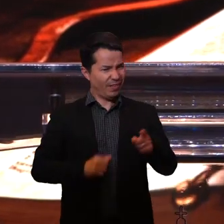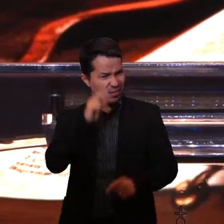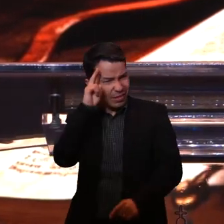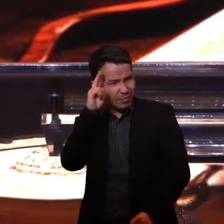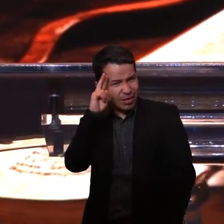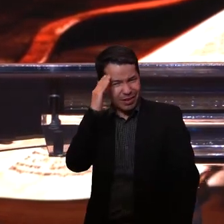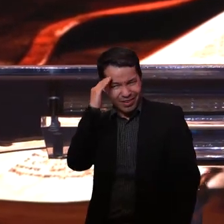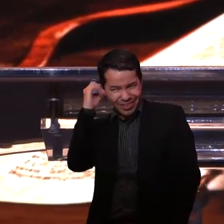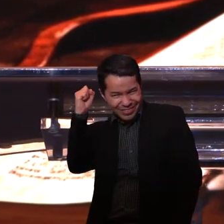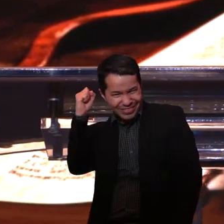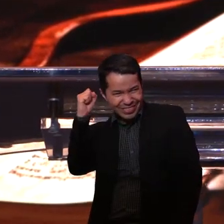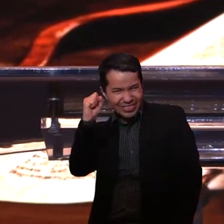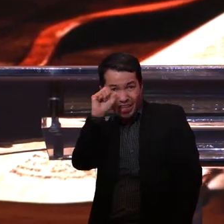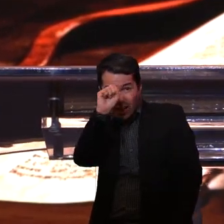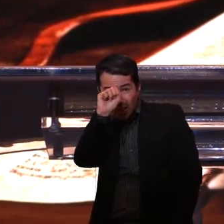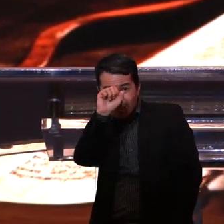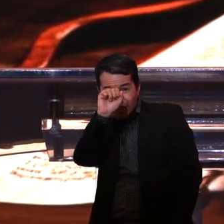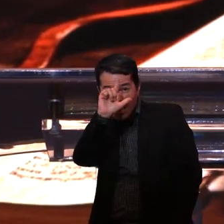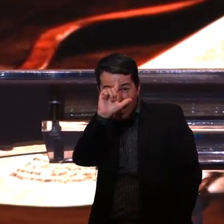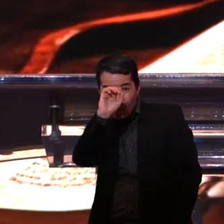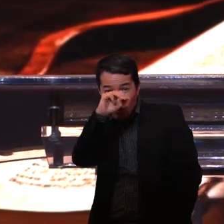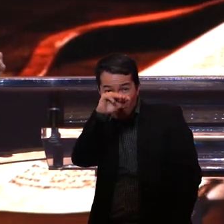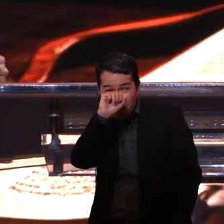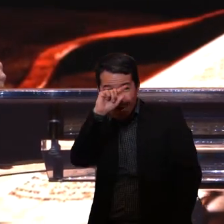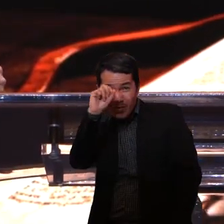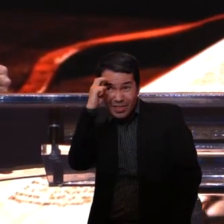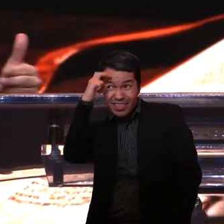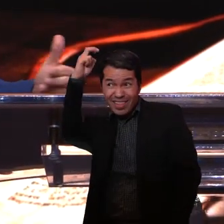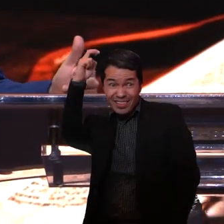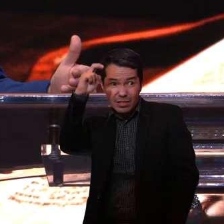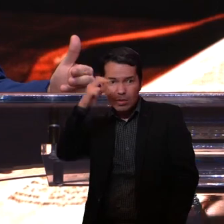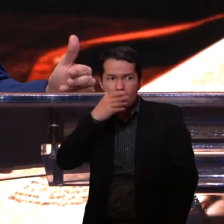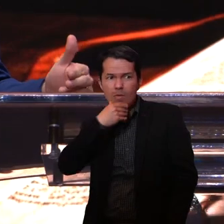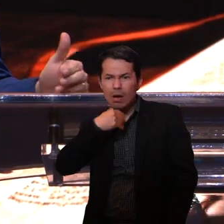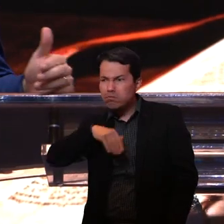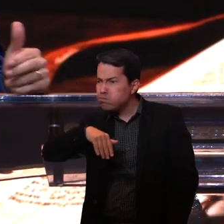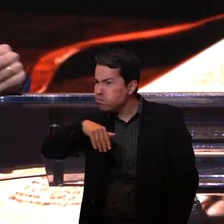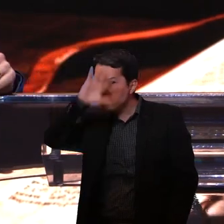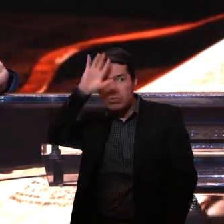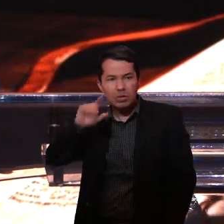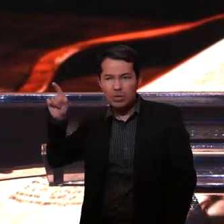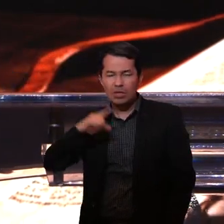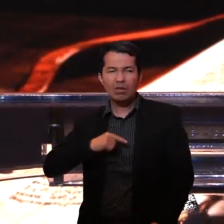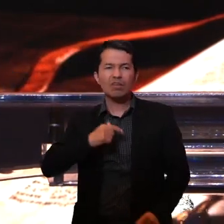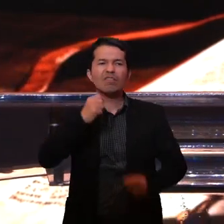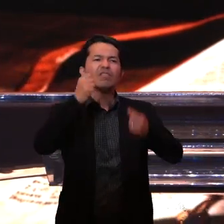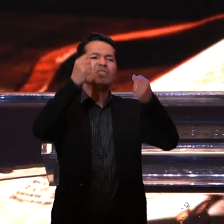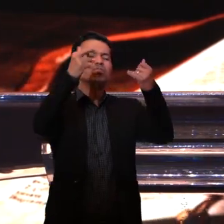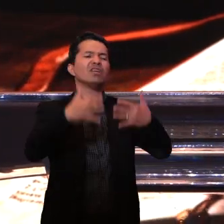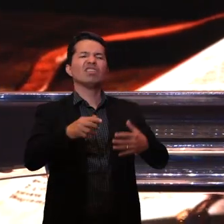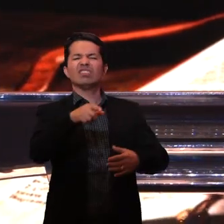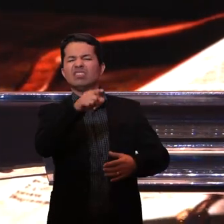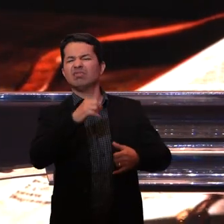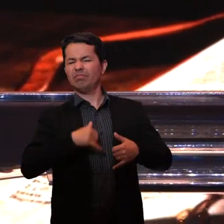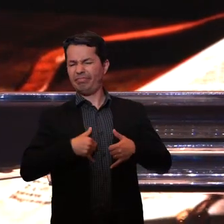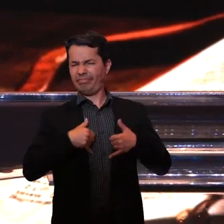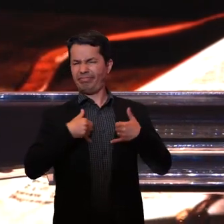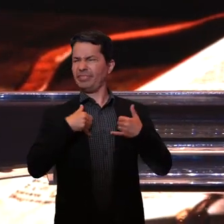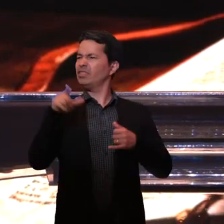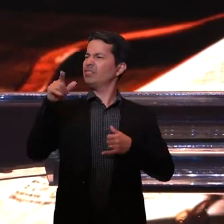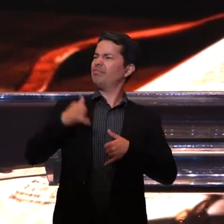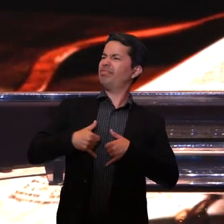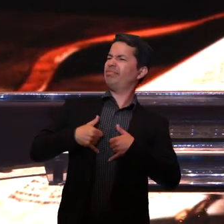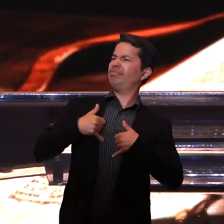isso. No seu livro ele vai dizer: vaidade de vaidade, tudo é vaidade.